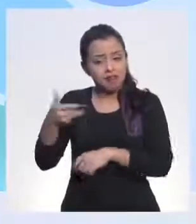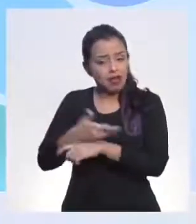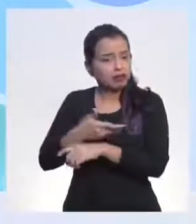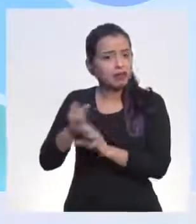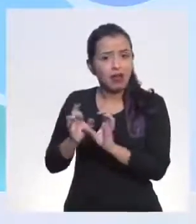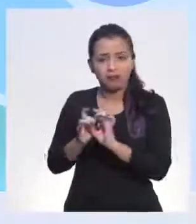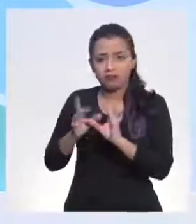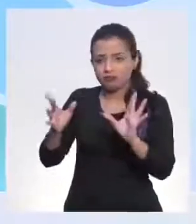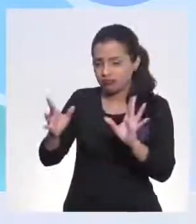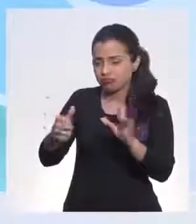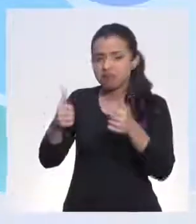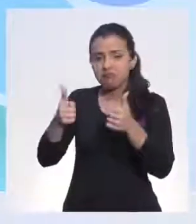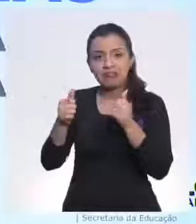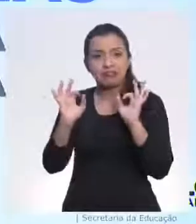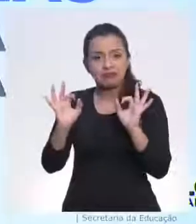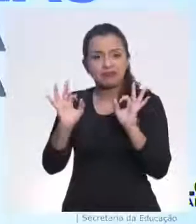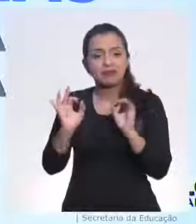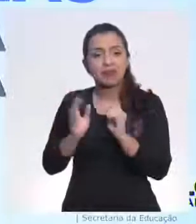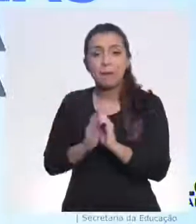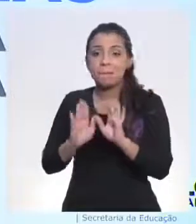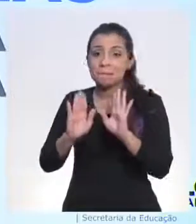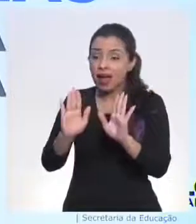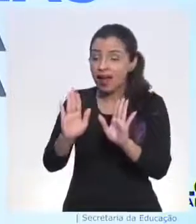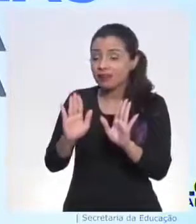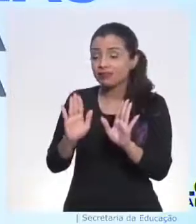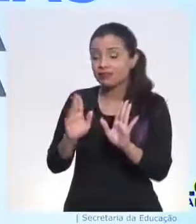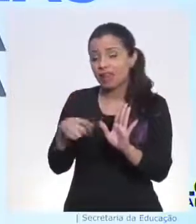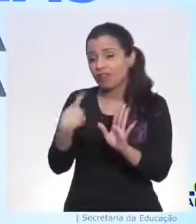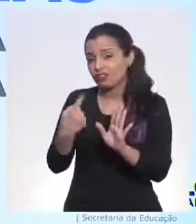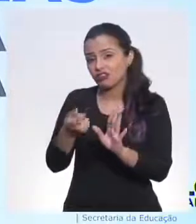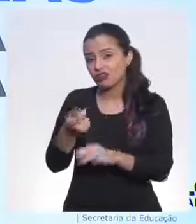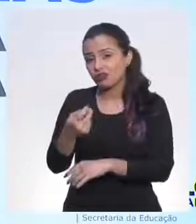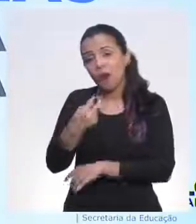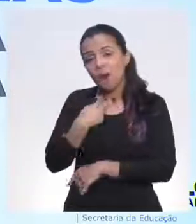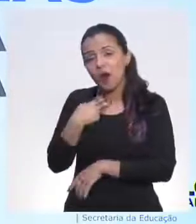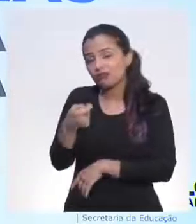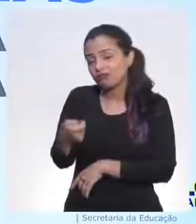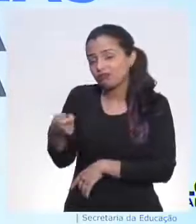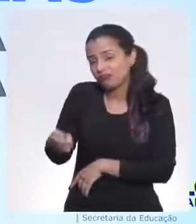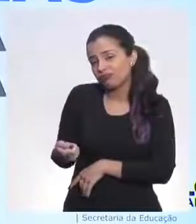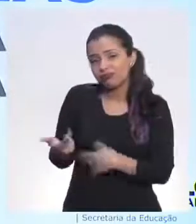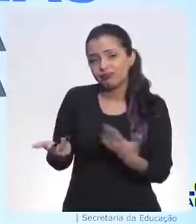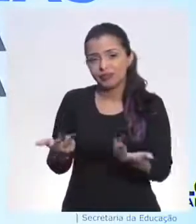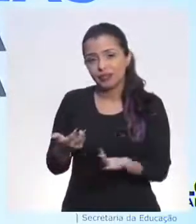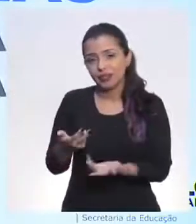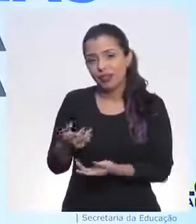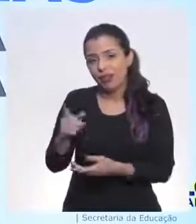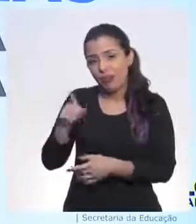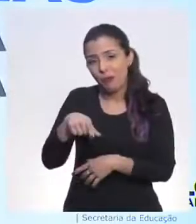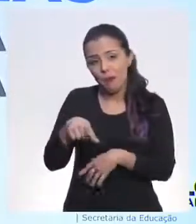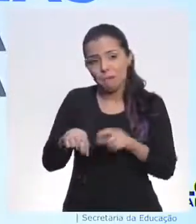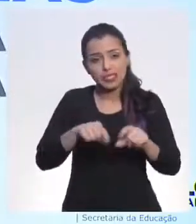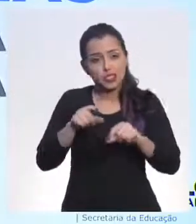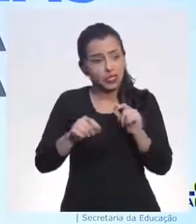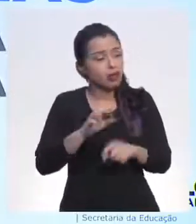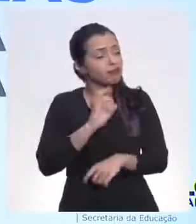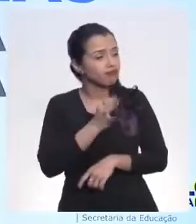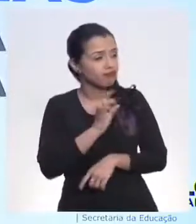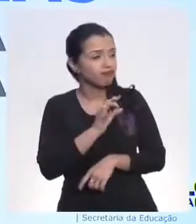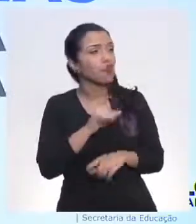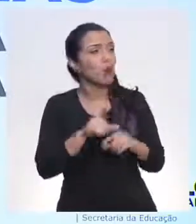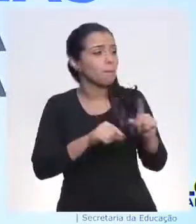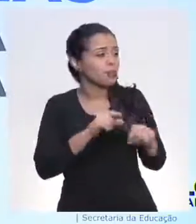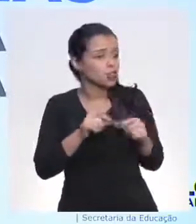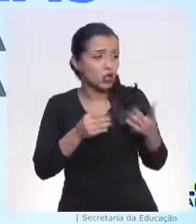participar, maravilha. Mas a gente não pode obrigar ninguém a participar. Né? Exato. Opcional. Então, se você quiser